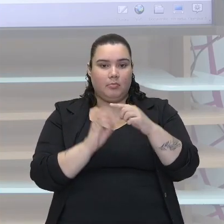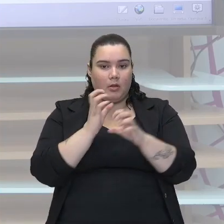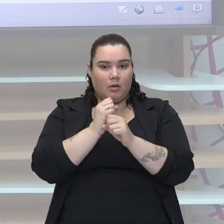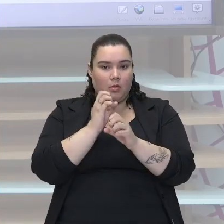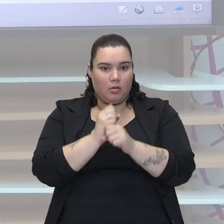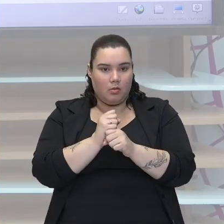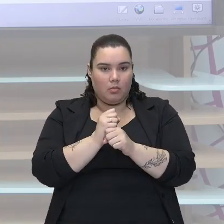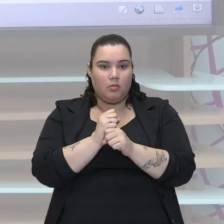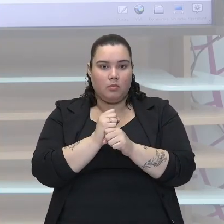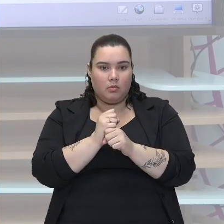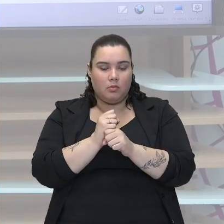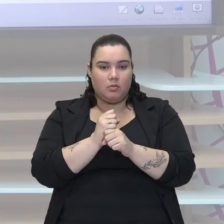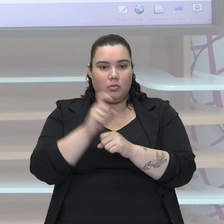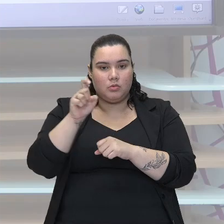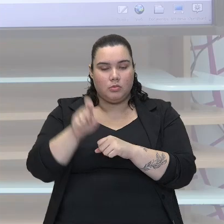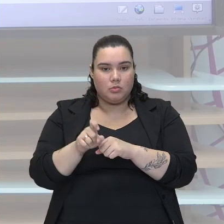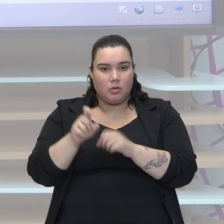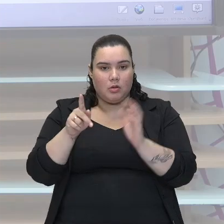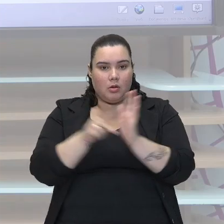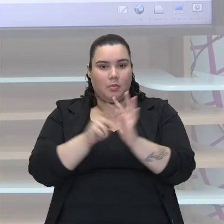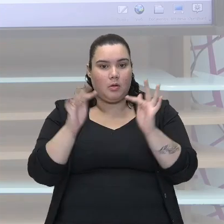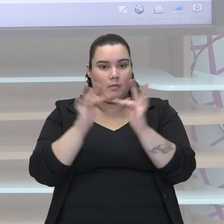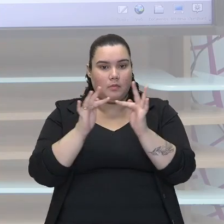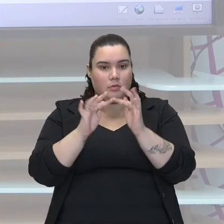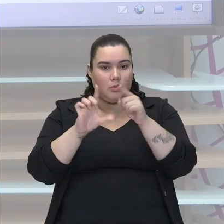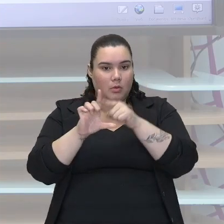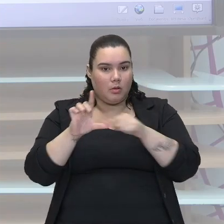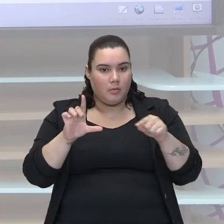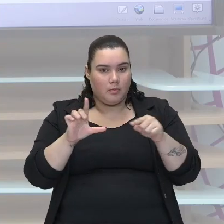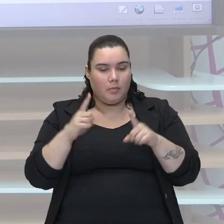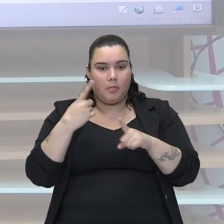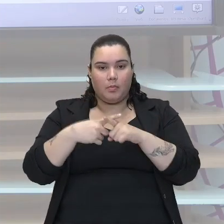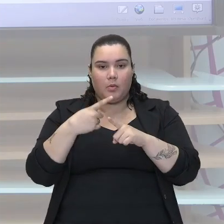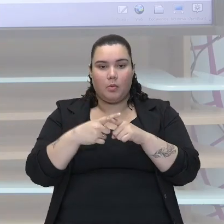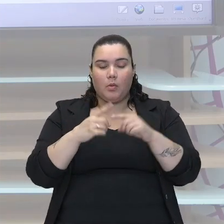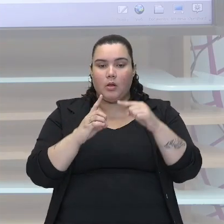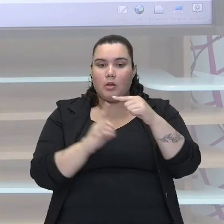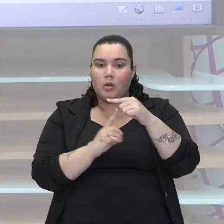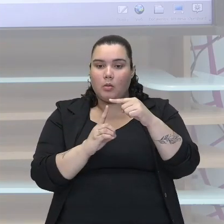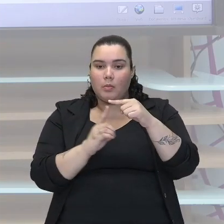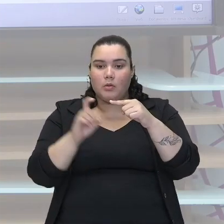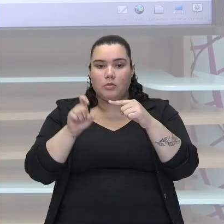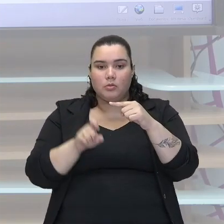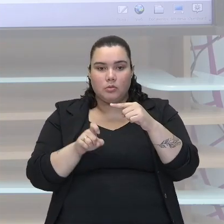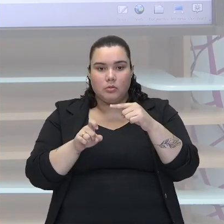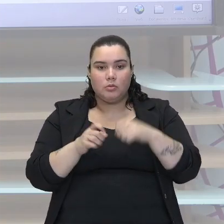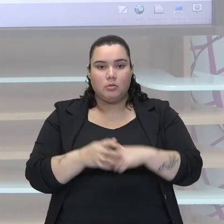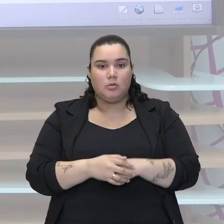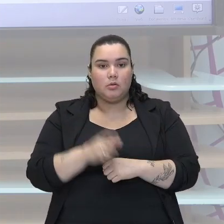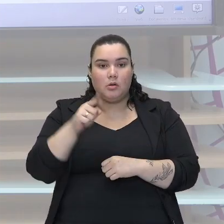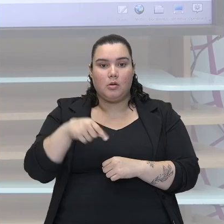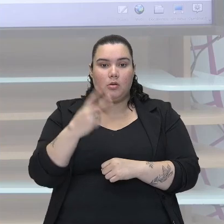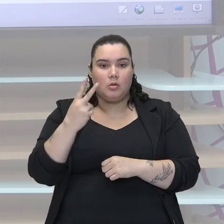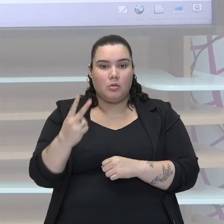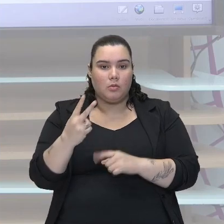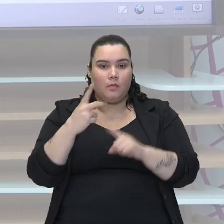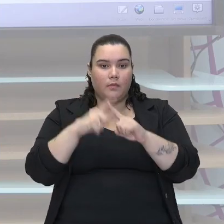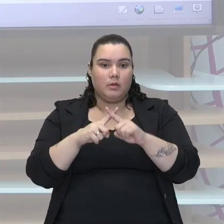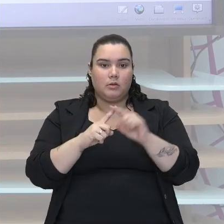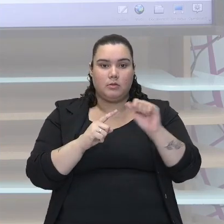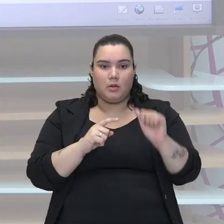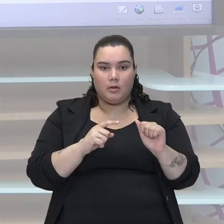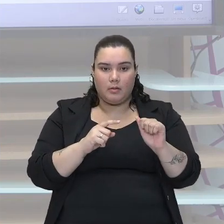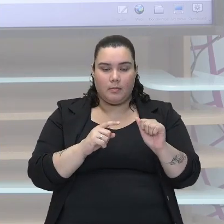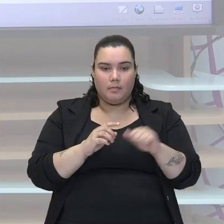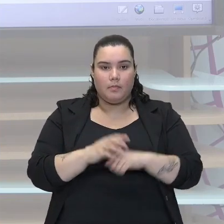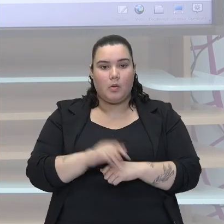cálculo do x da função quadrática. Porque quem é o denominador do x? É 2 vezes a. E